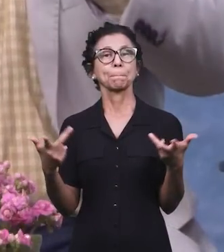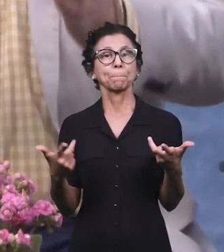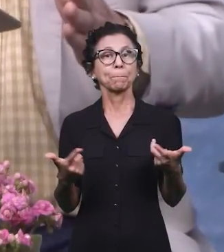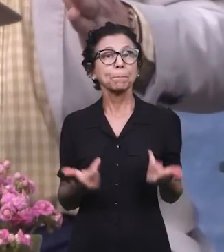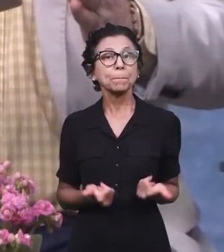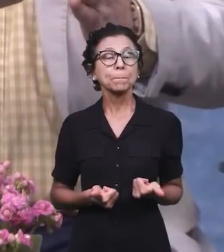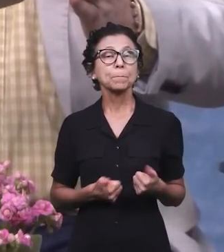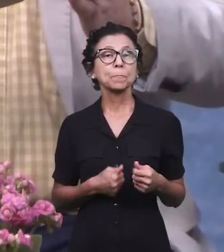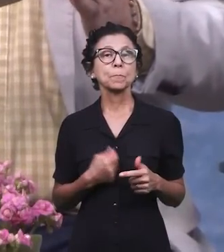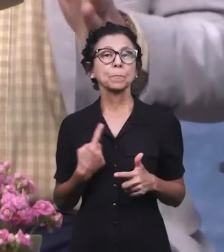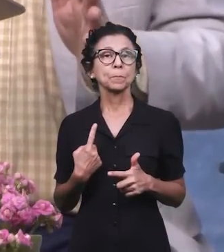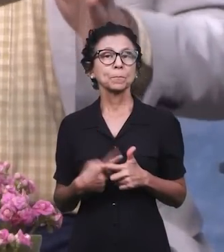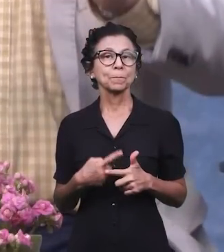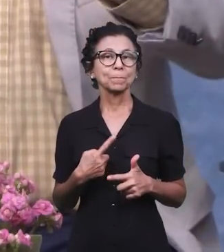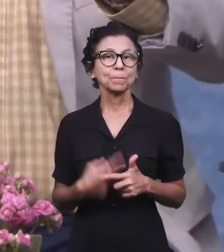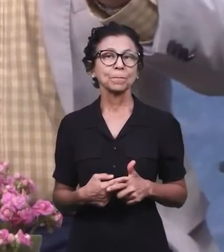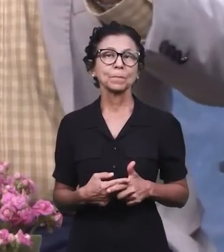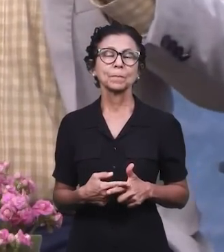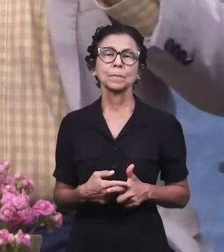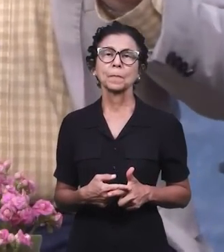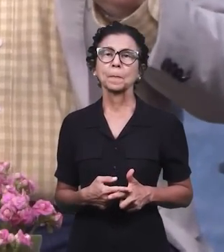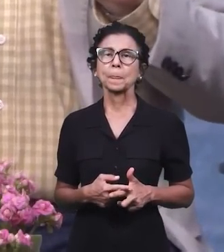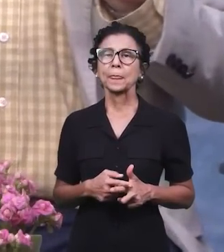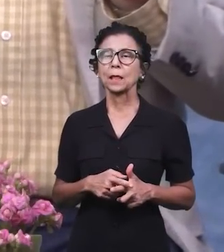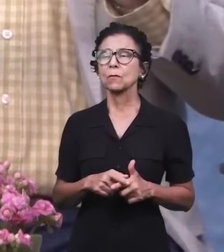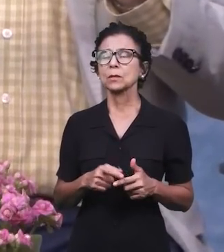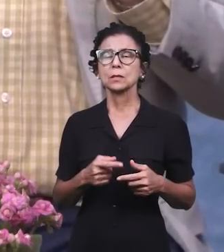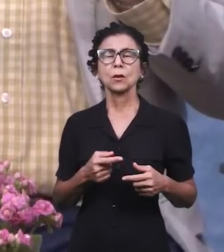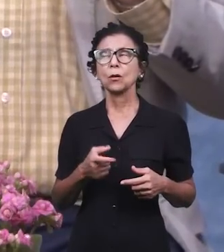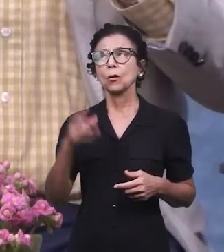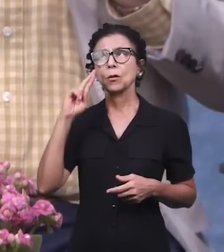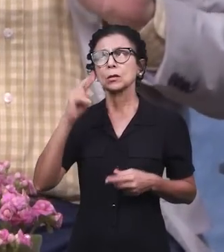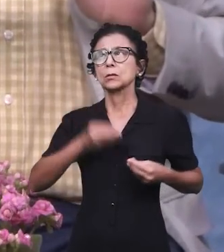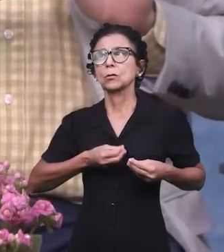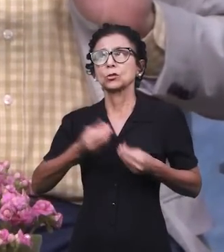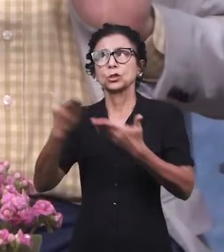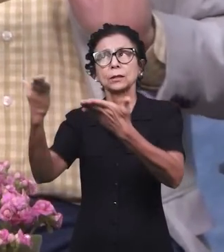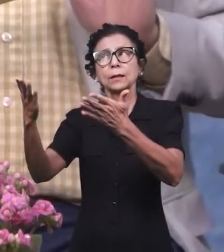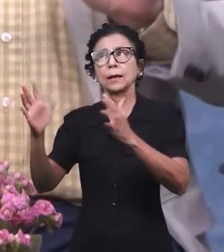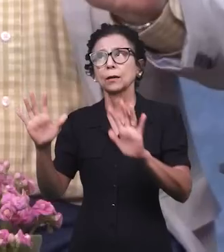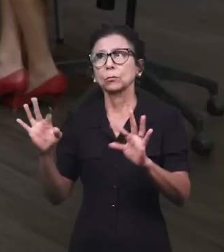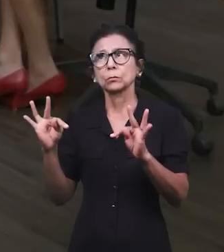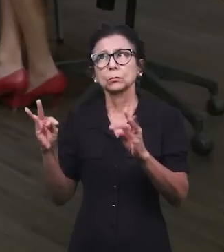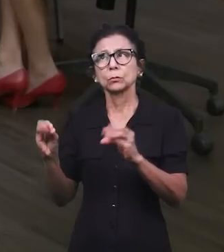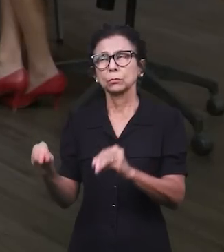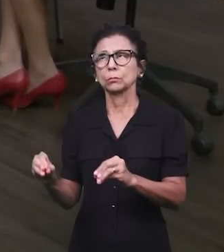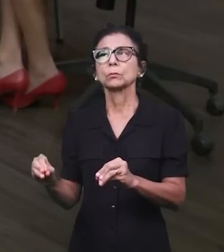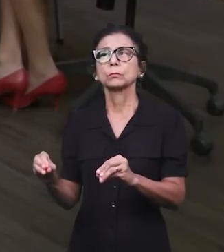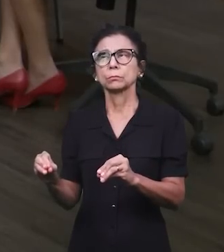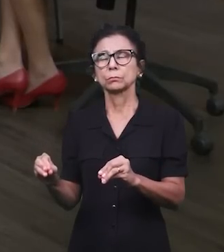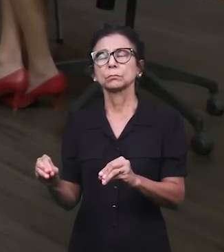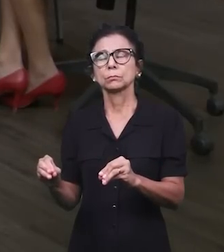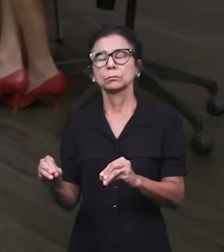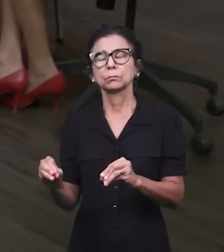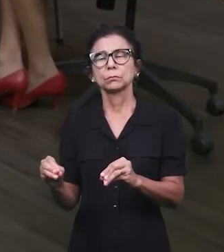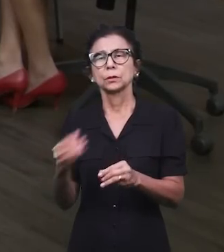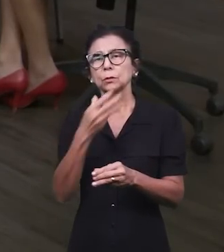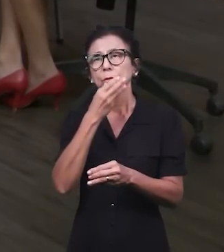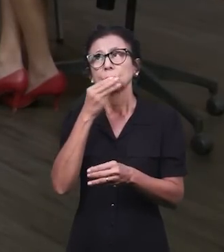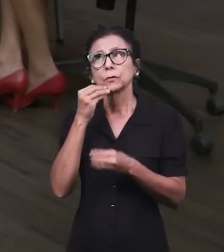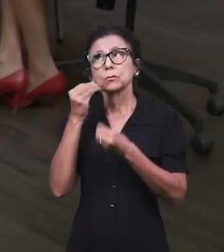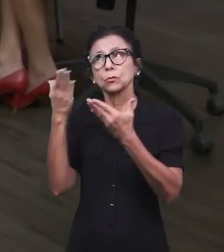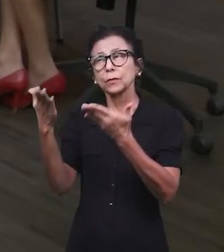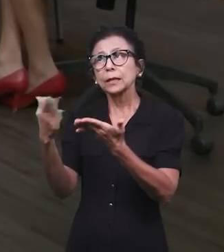de definir e você diz assim, Senhor, define. É maravilhoso. A minha parte eu estou colocando diante de ti, que é o meu jejum. Isso